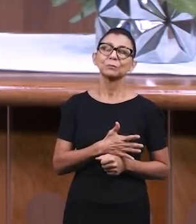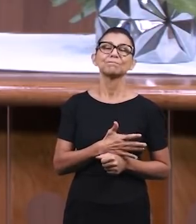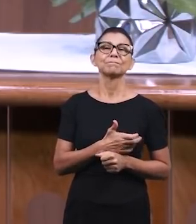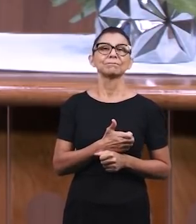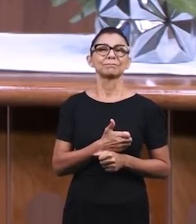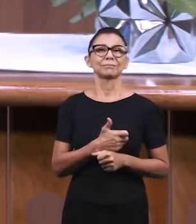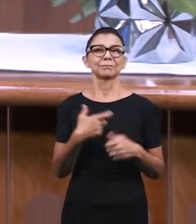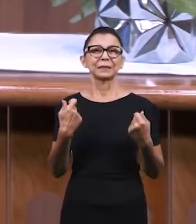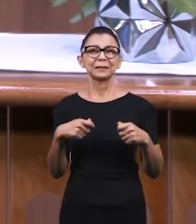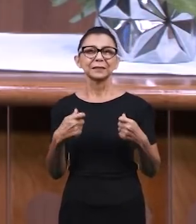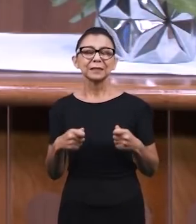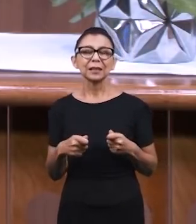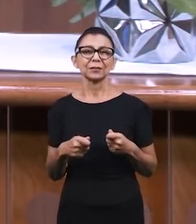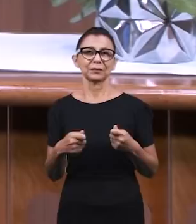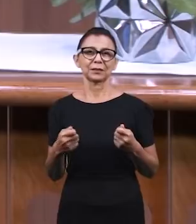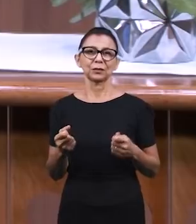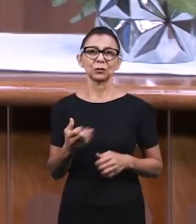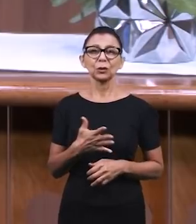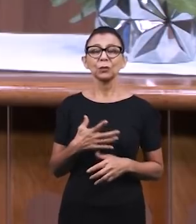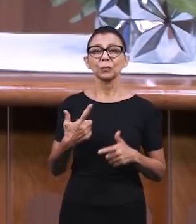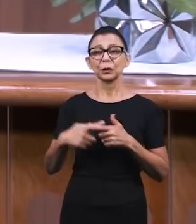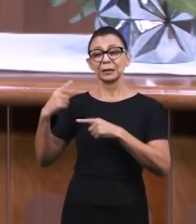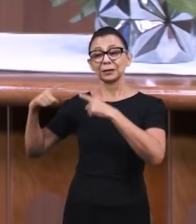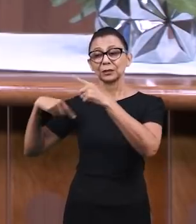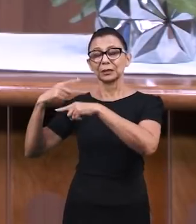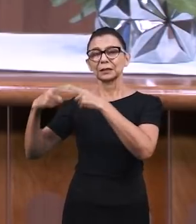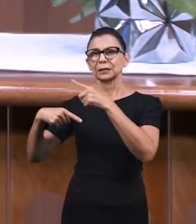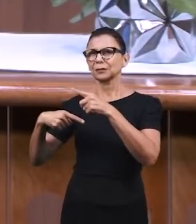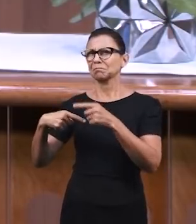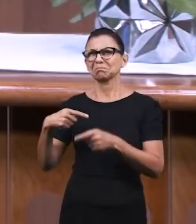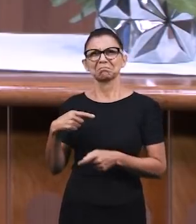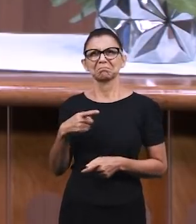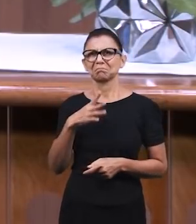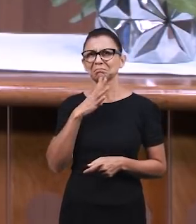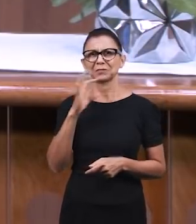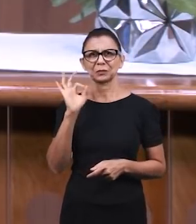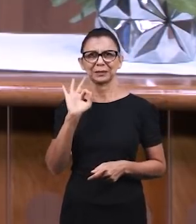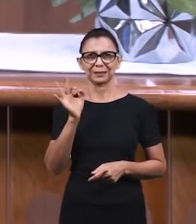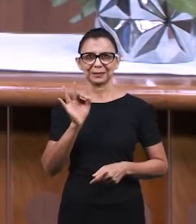do povo e que aquela geração não tinha visto nada daquilo.